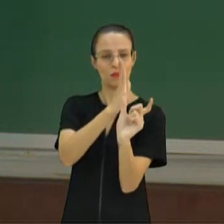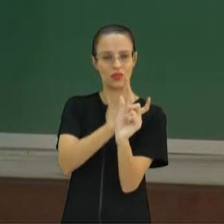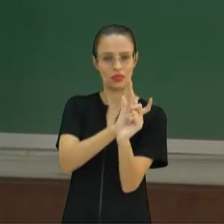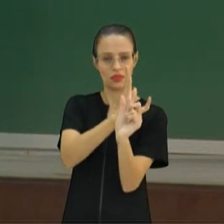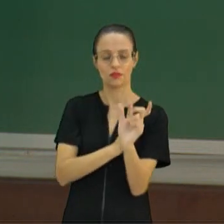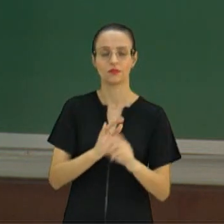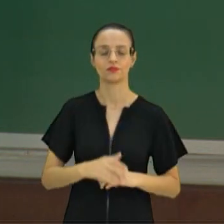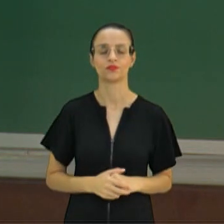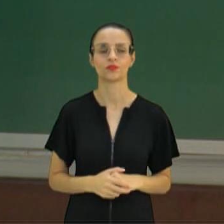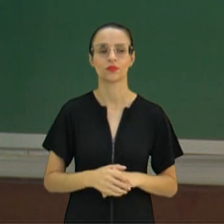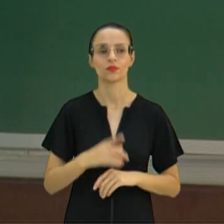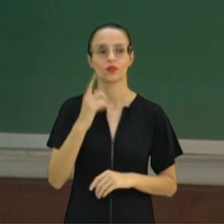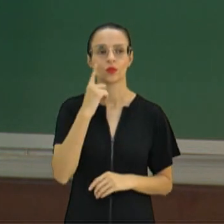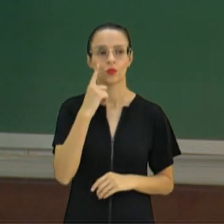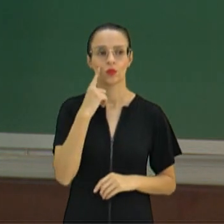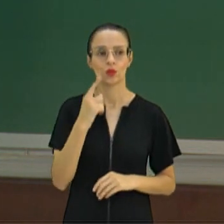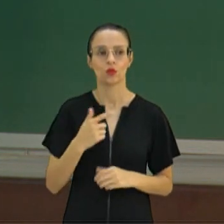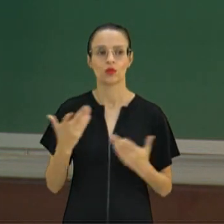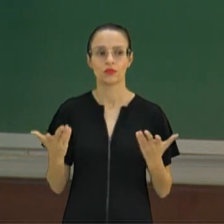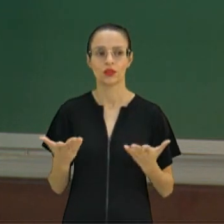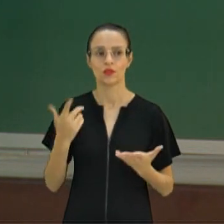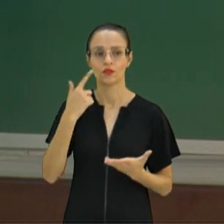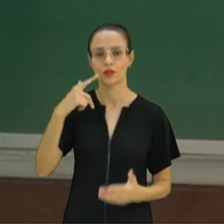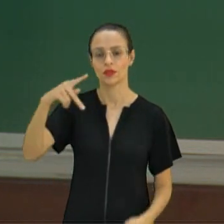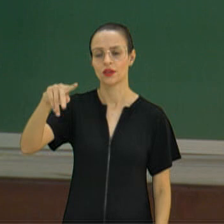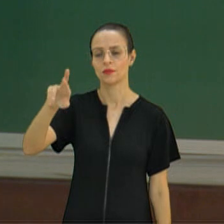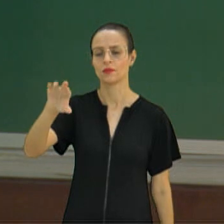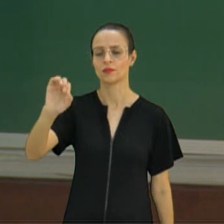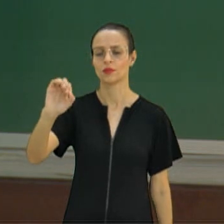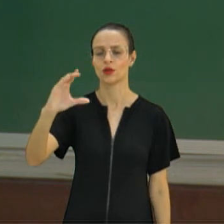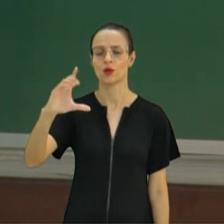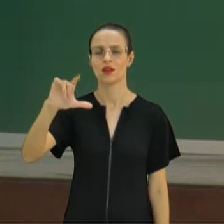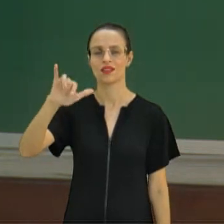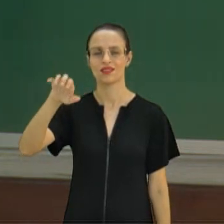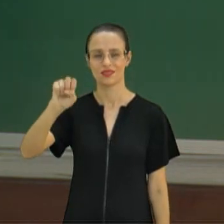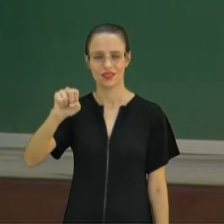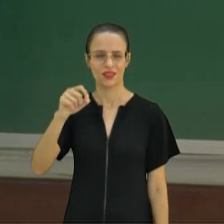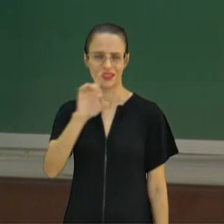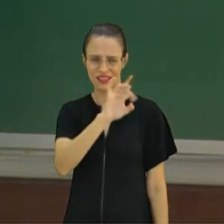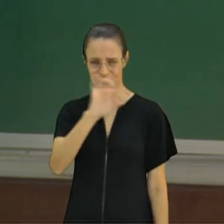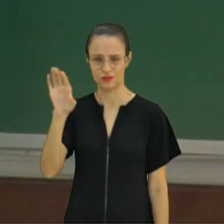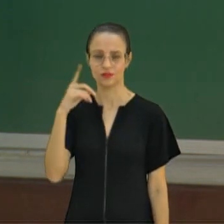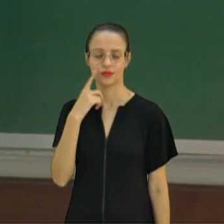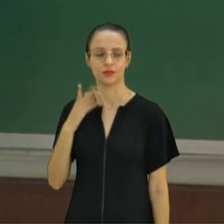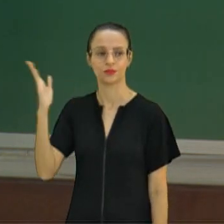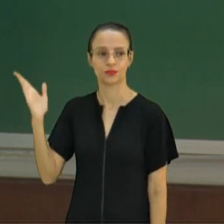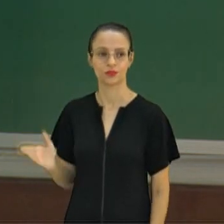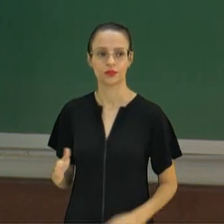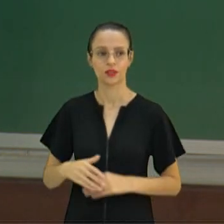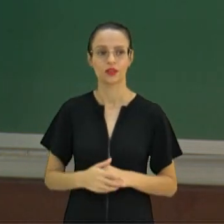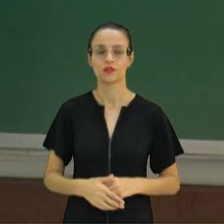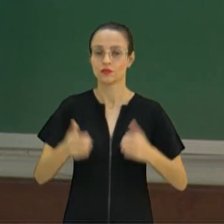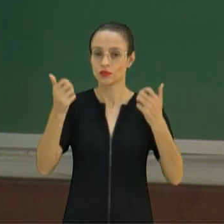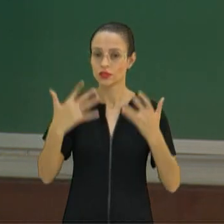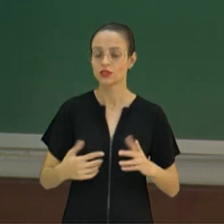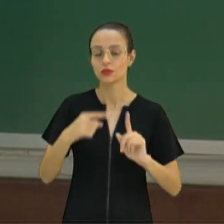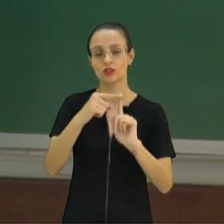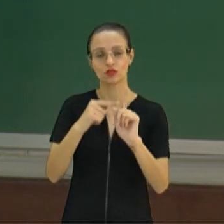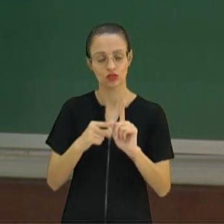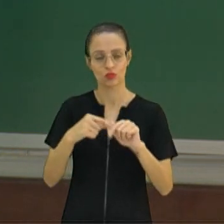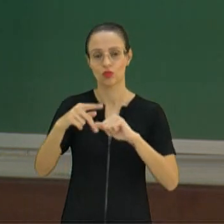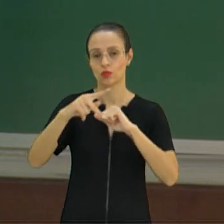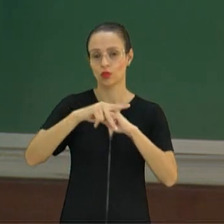então a questão da próclise, mesóclise e ênclise num quiz. Classifique a colocação